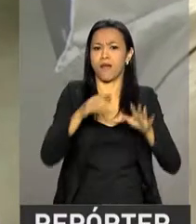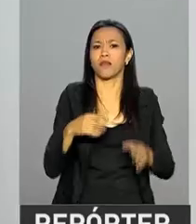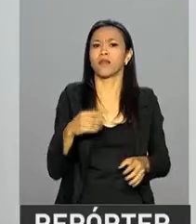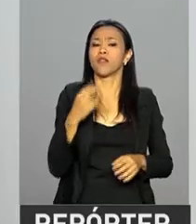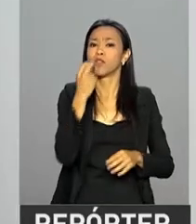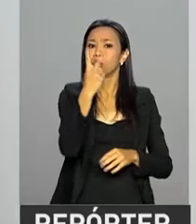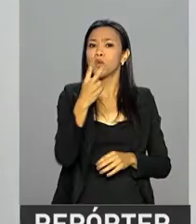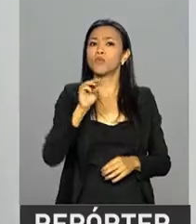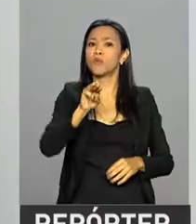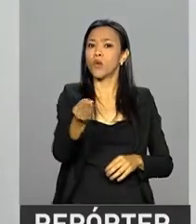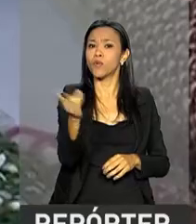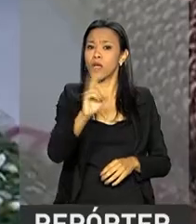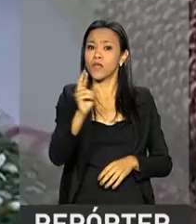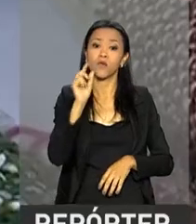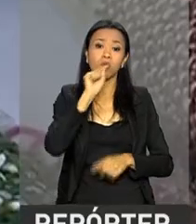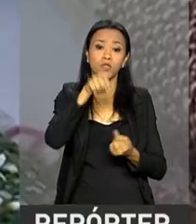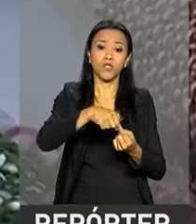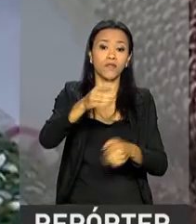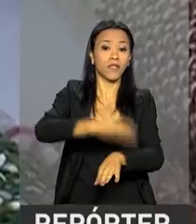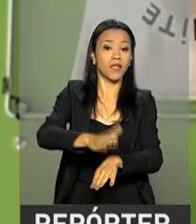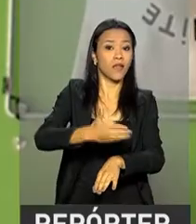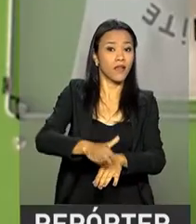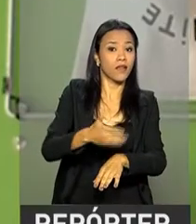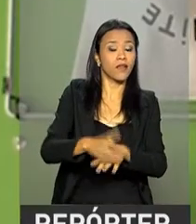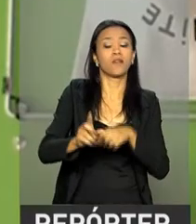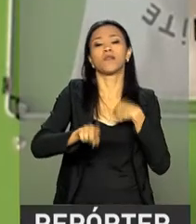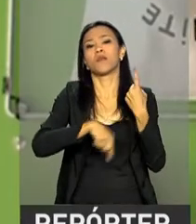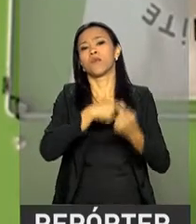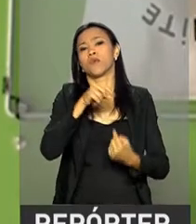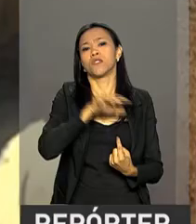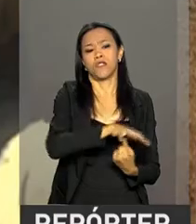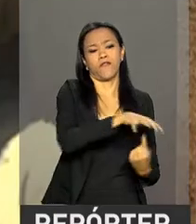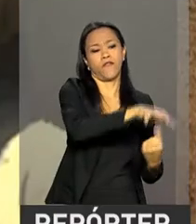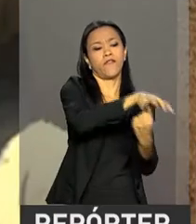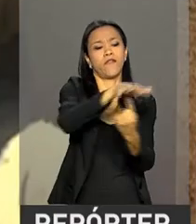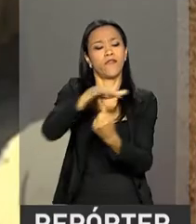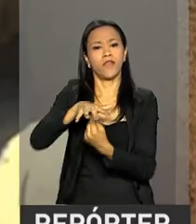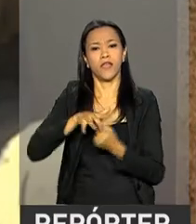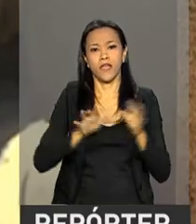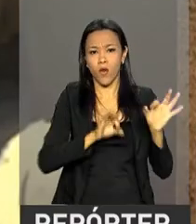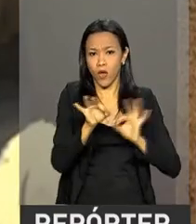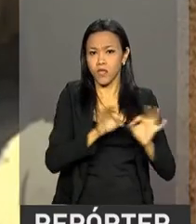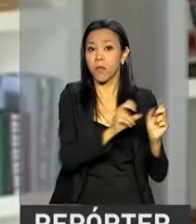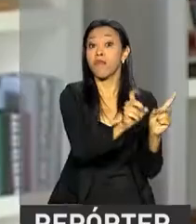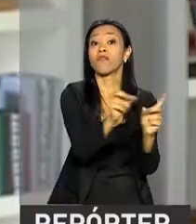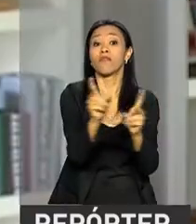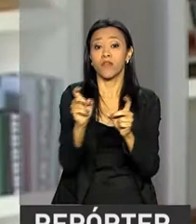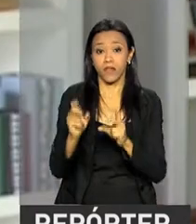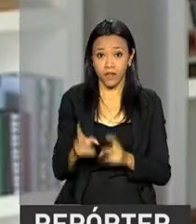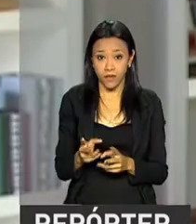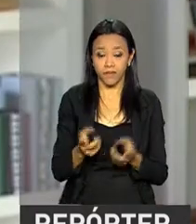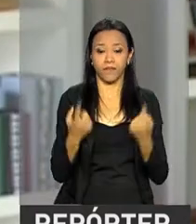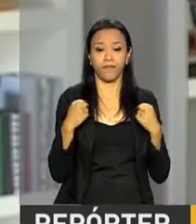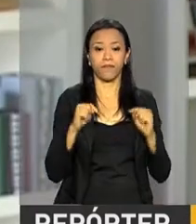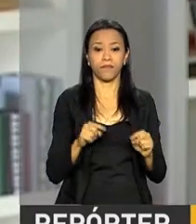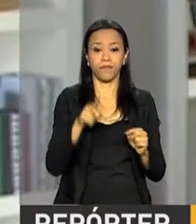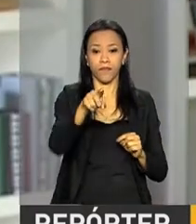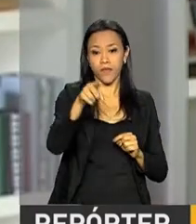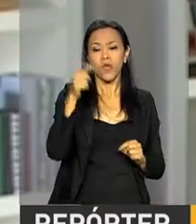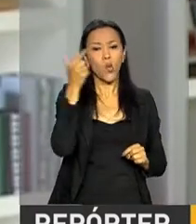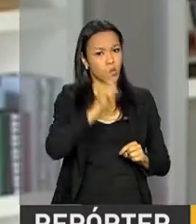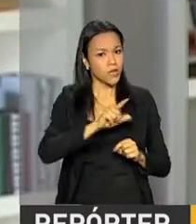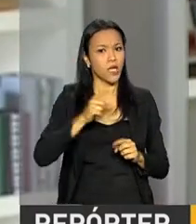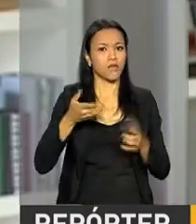reais para a capacitação ea realização de feiras para venda de produtos de 150 entidades a gente consegue então participar de mais